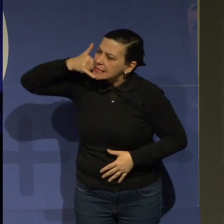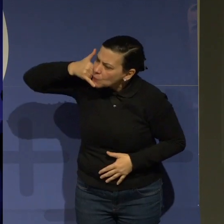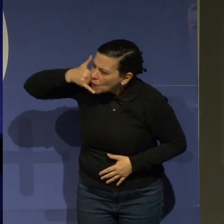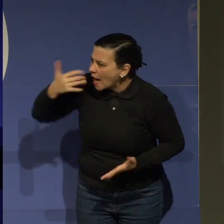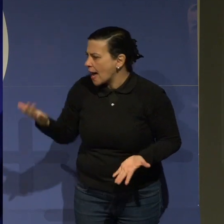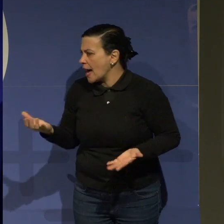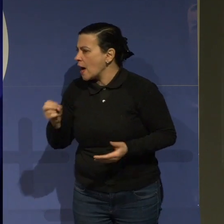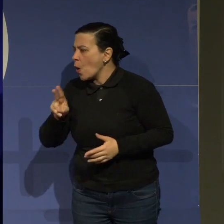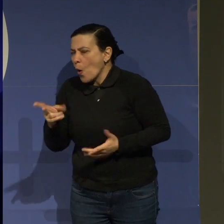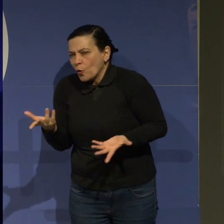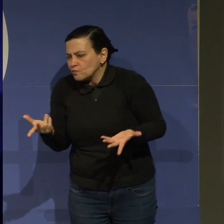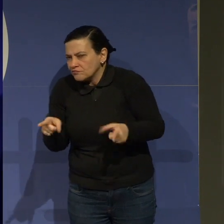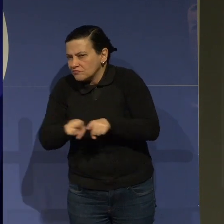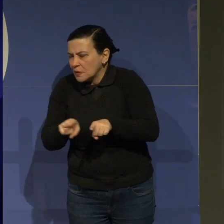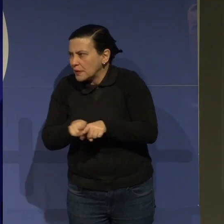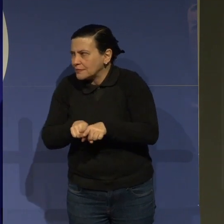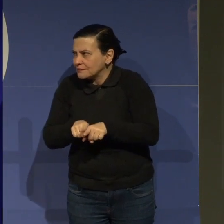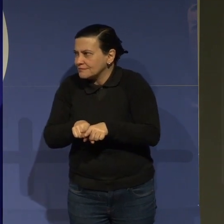de